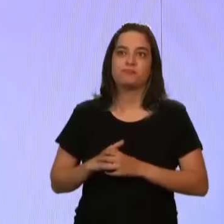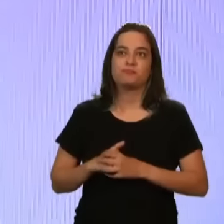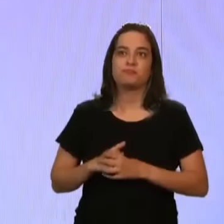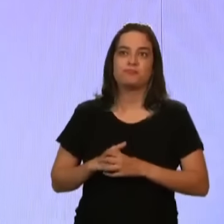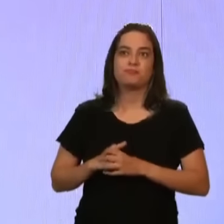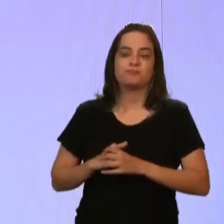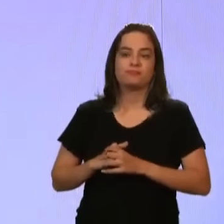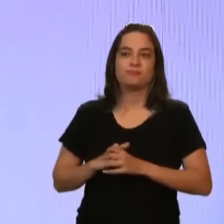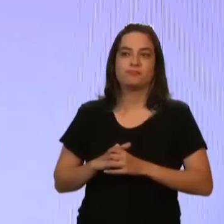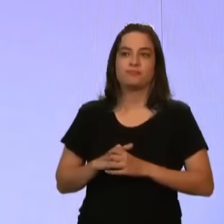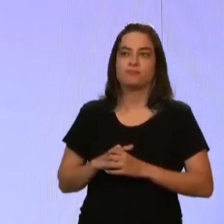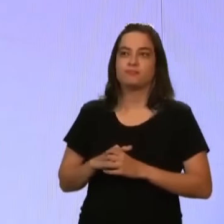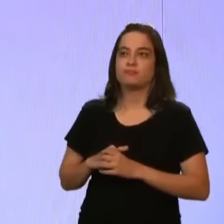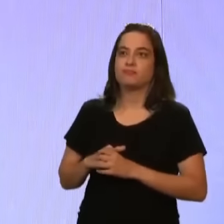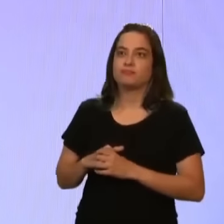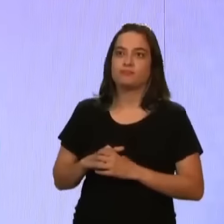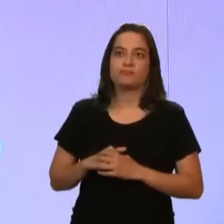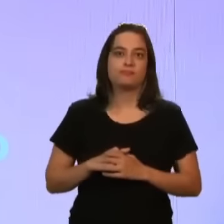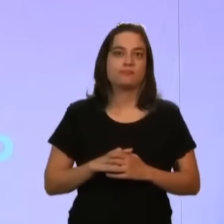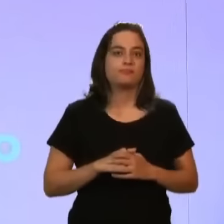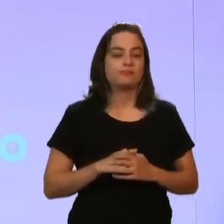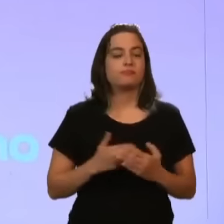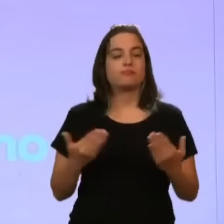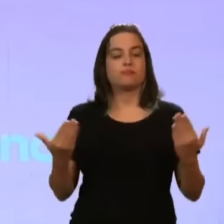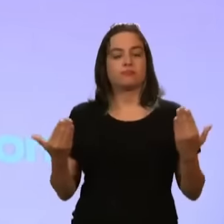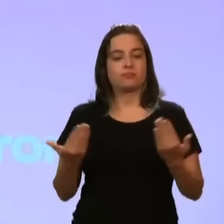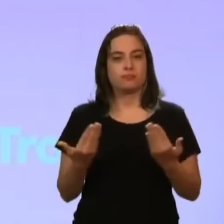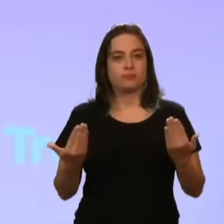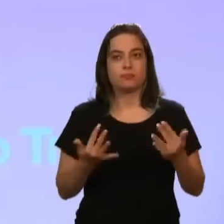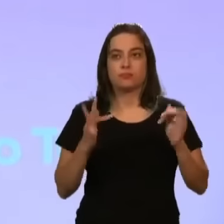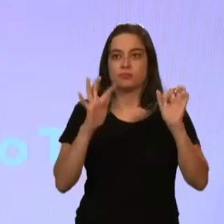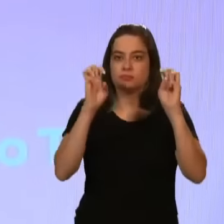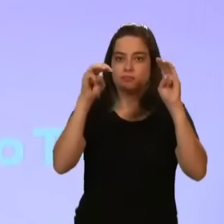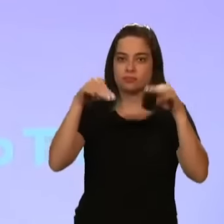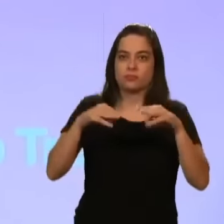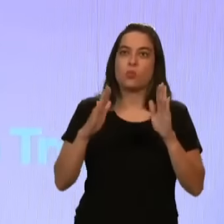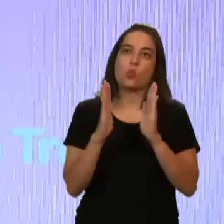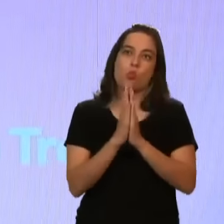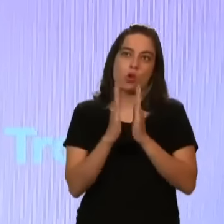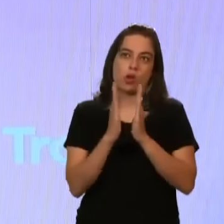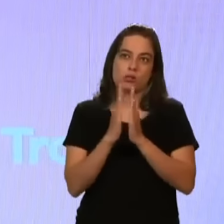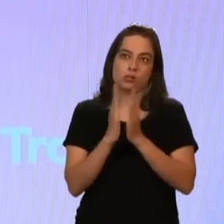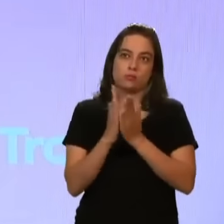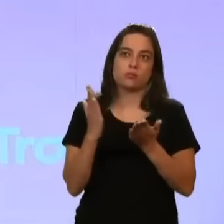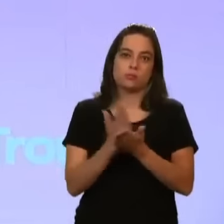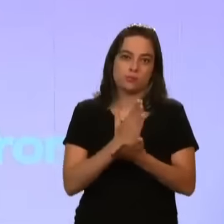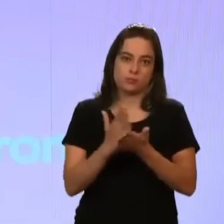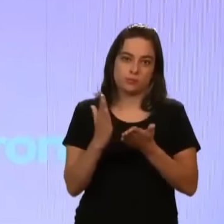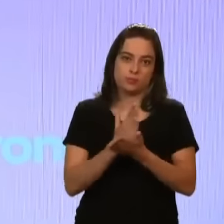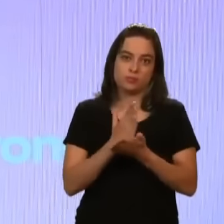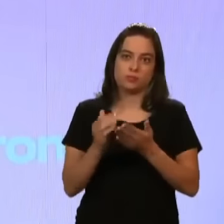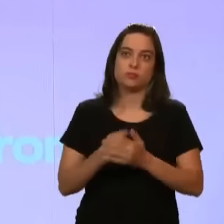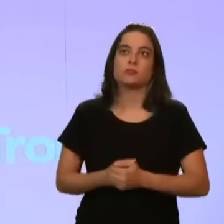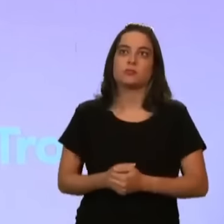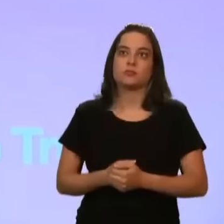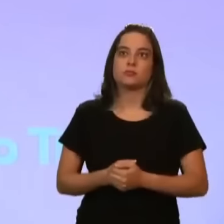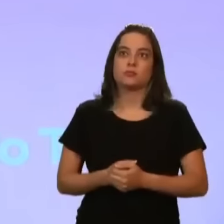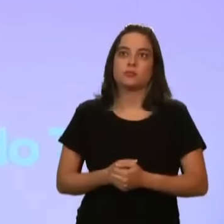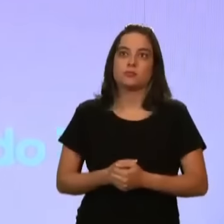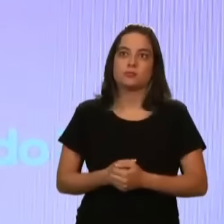Eu quero terminar esse momento com algumas orações. Eu espero que você tenha aí